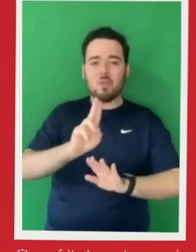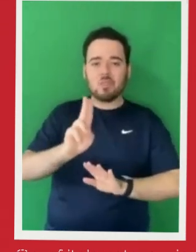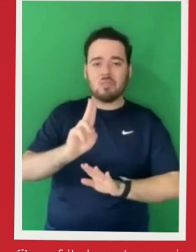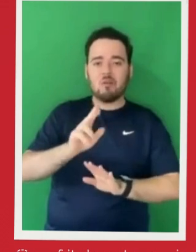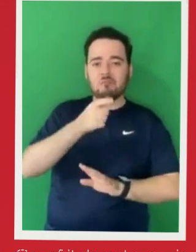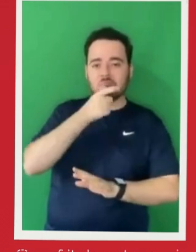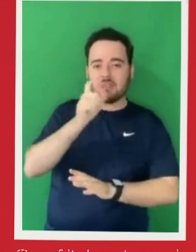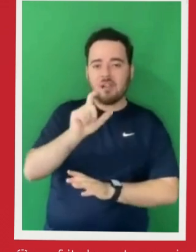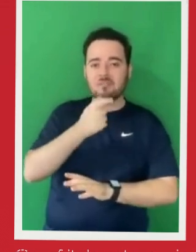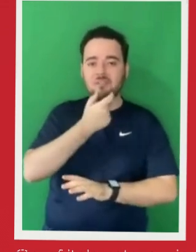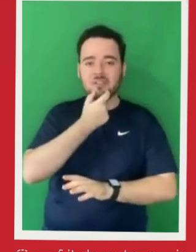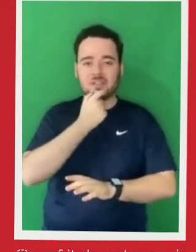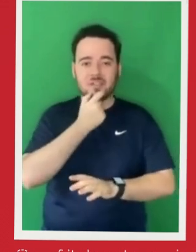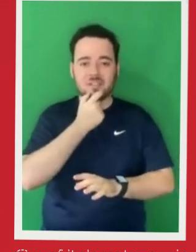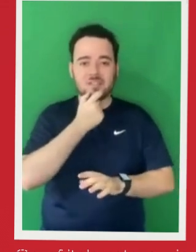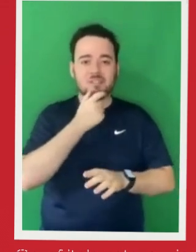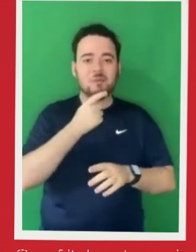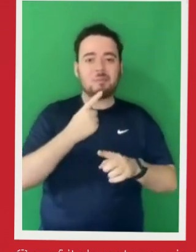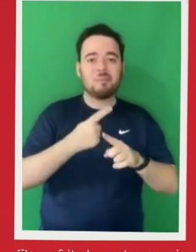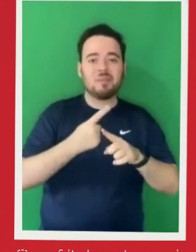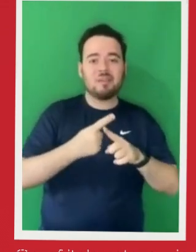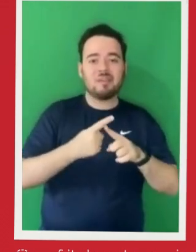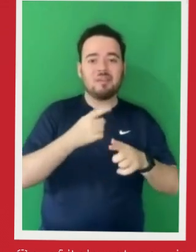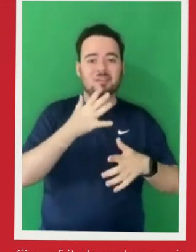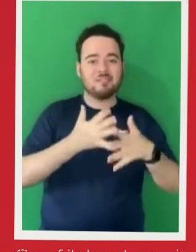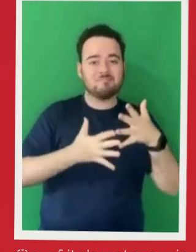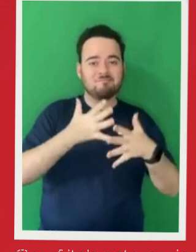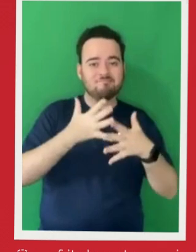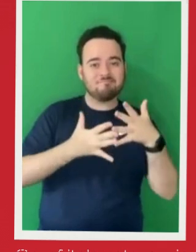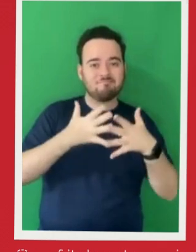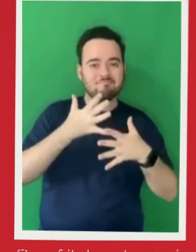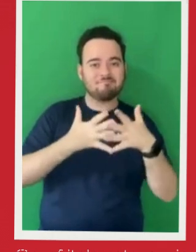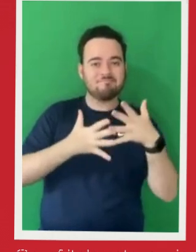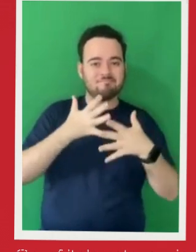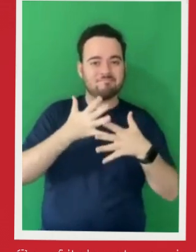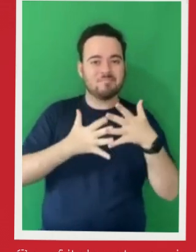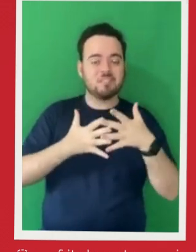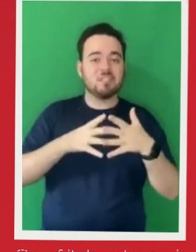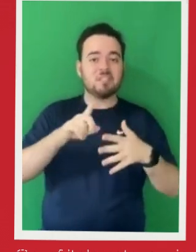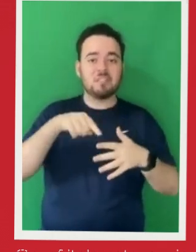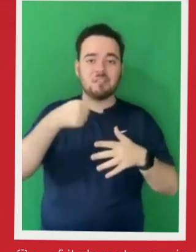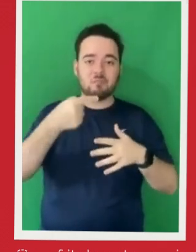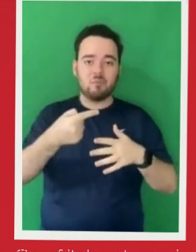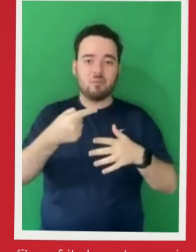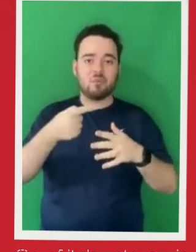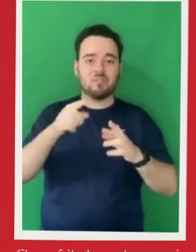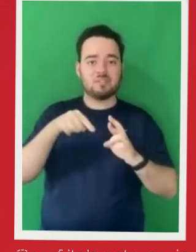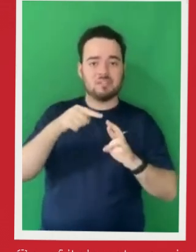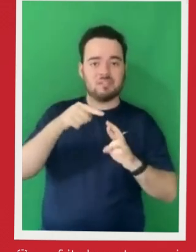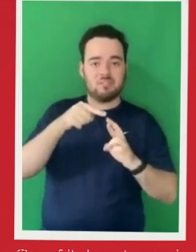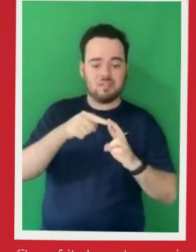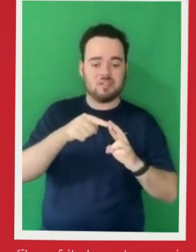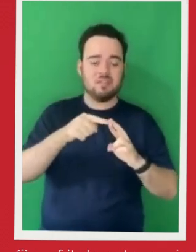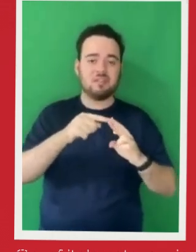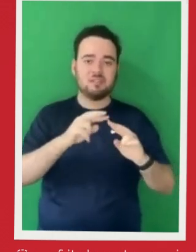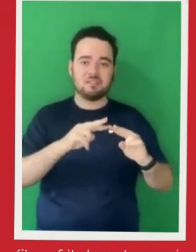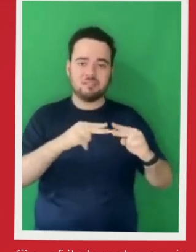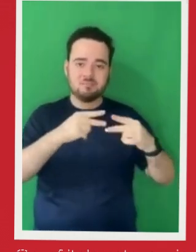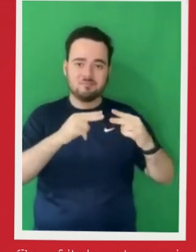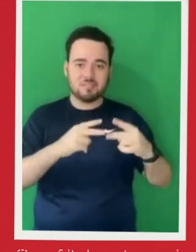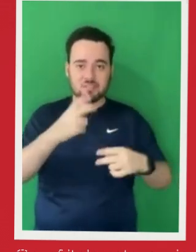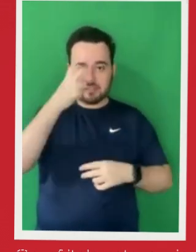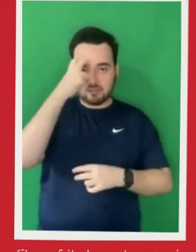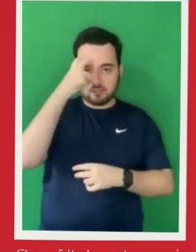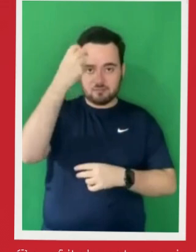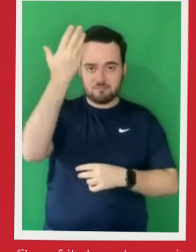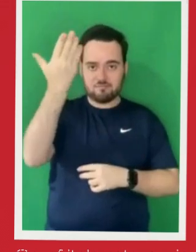cuidado em citar qualquer palavra em inglês, porque para eles é mais complexo. Então eu vou colocar as referências a